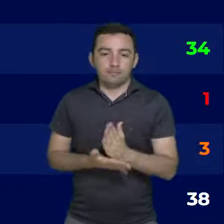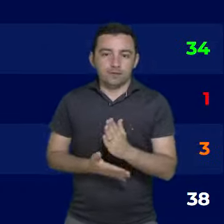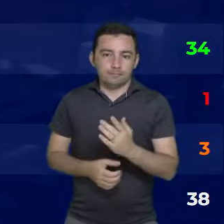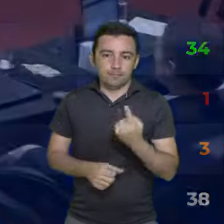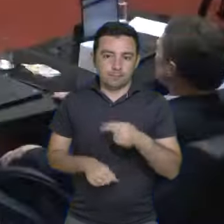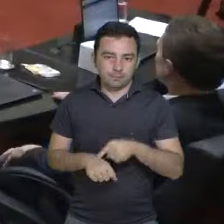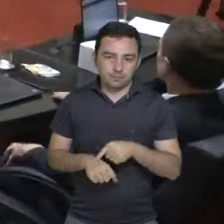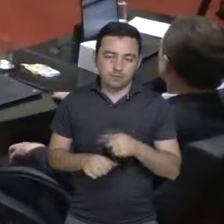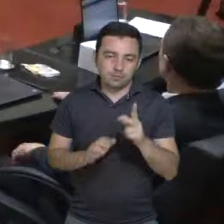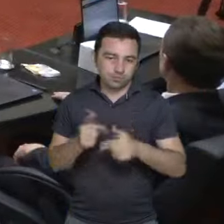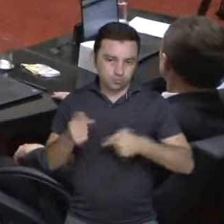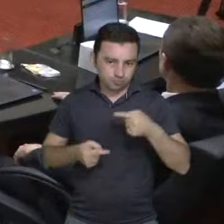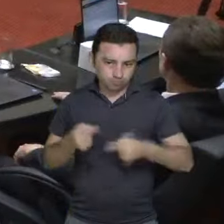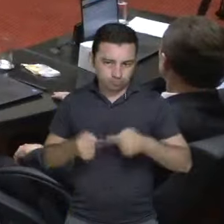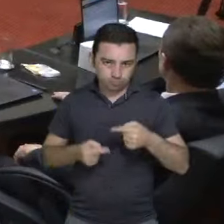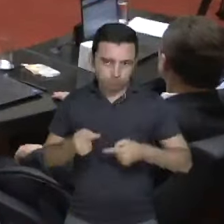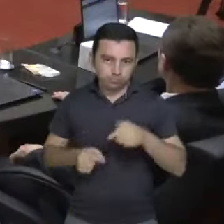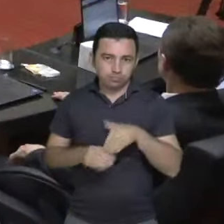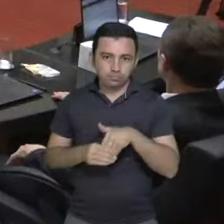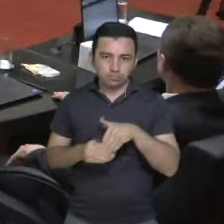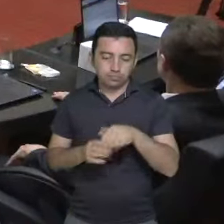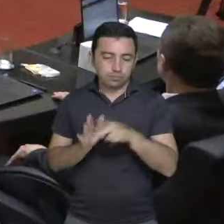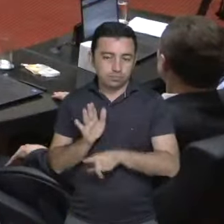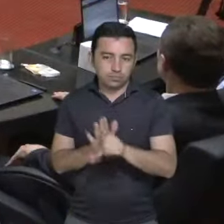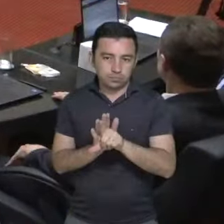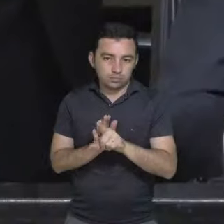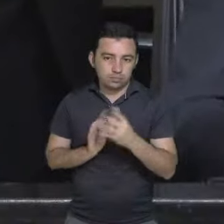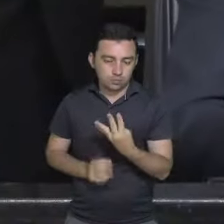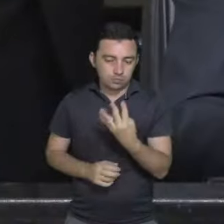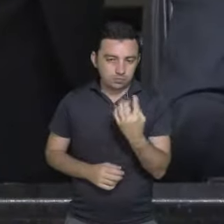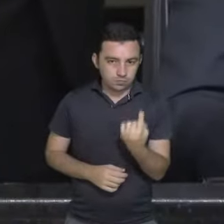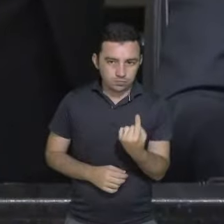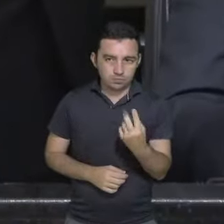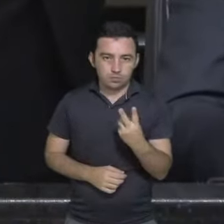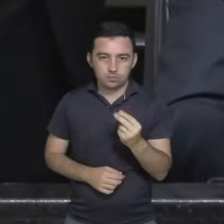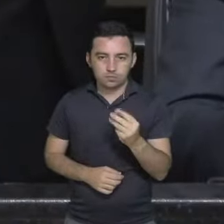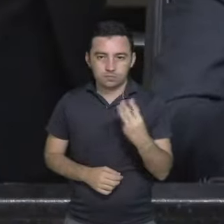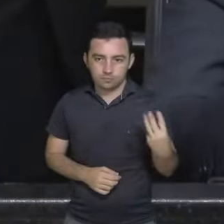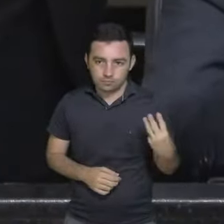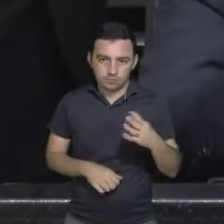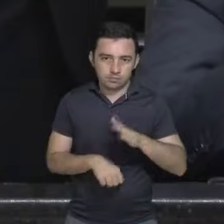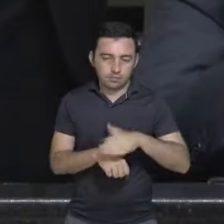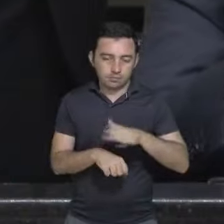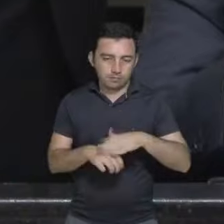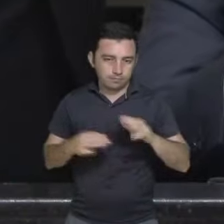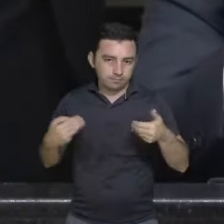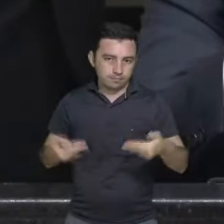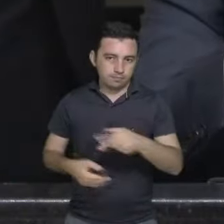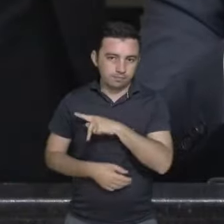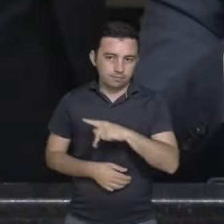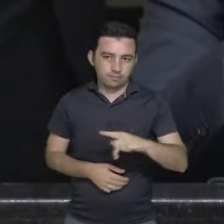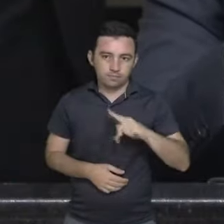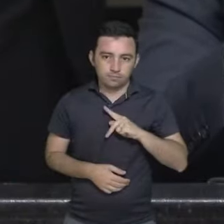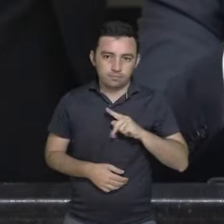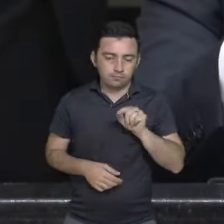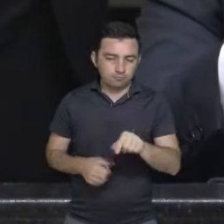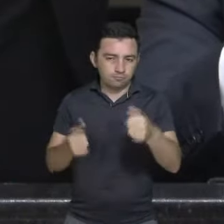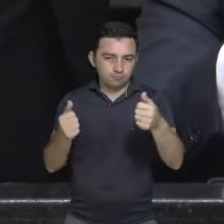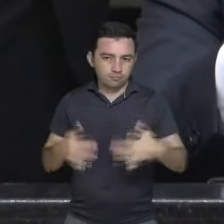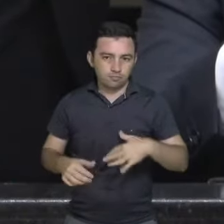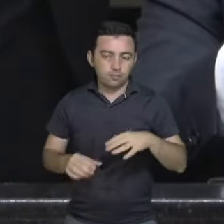Discussão e votação em primeiro turno do projeto de lei complementar 41/2023, autor Ministério Público. Dispõe sobre a transferência